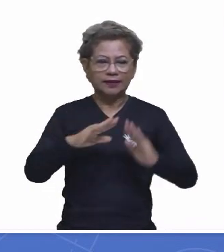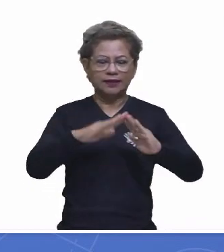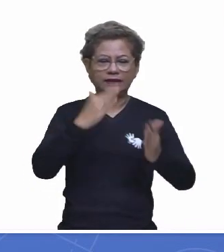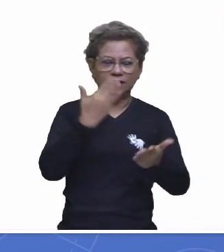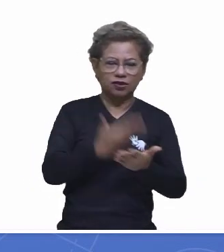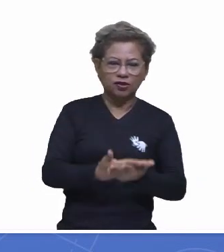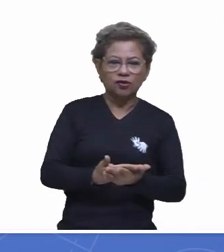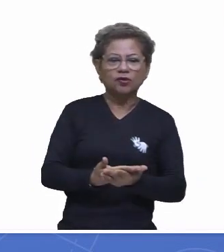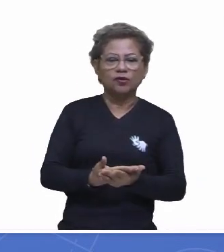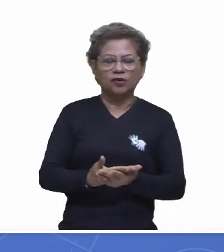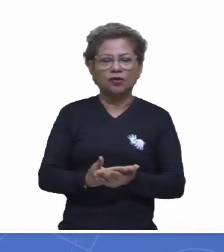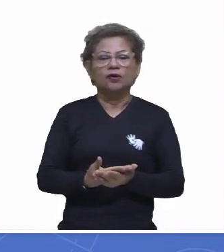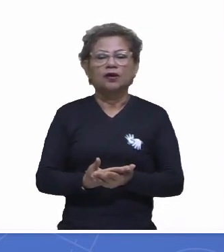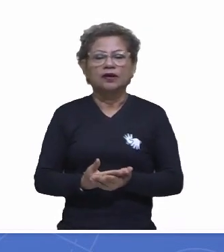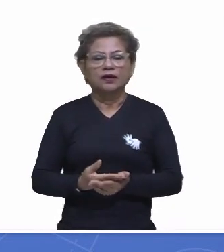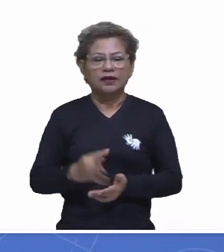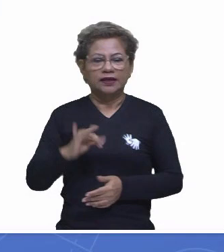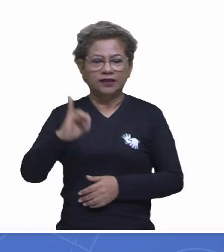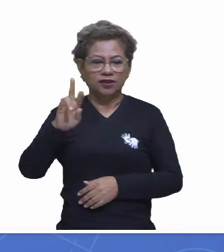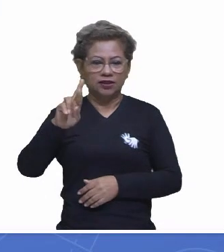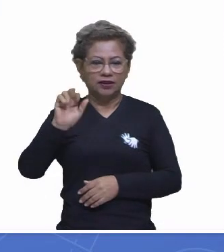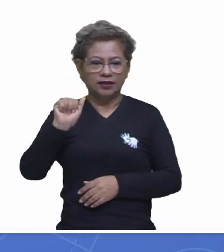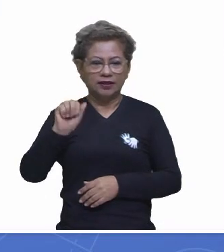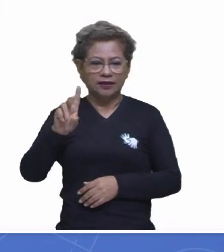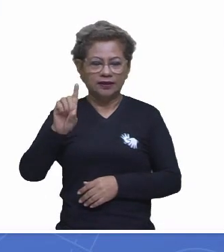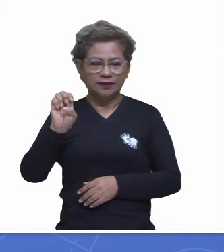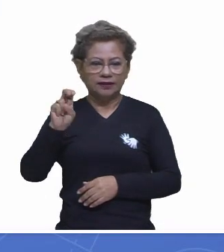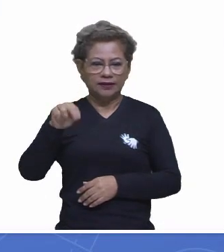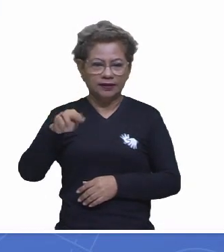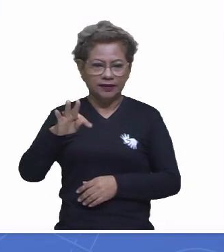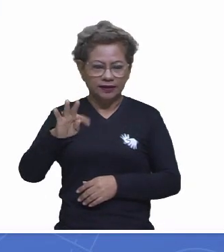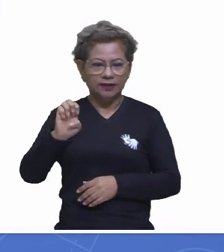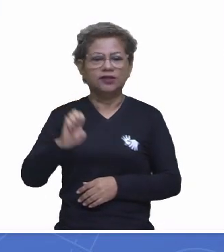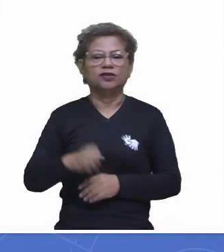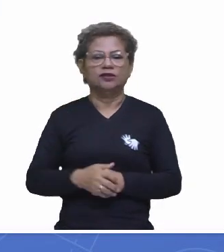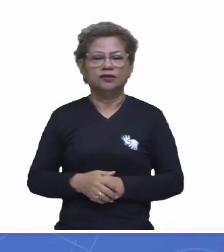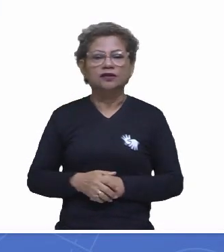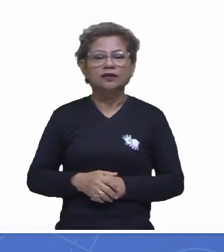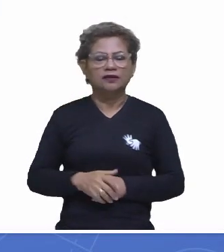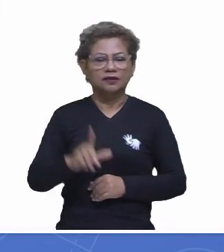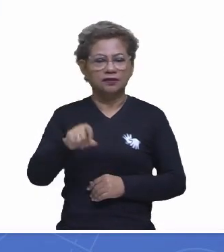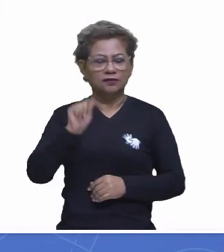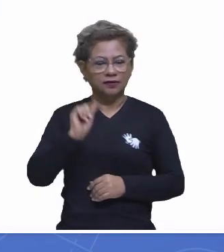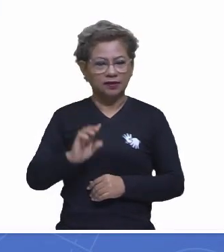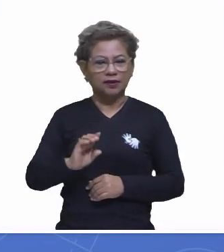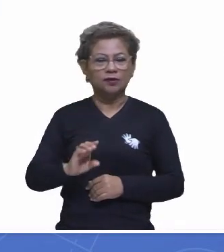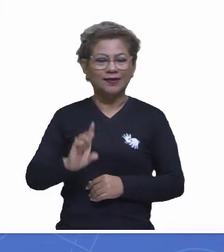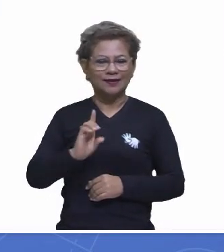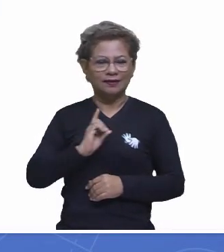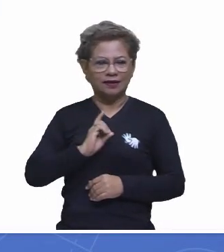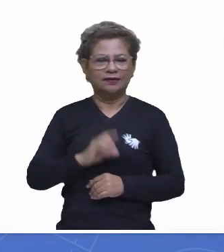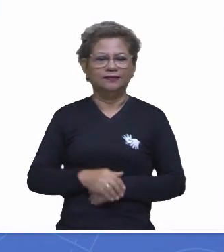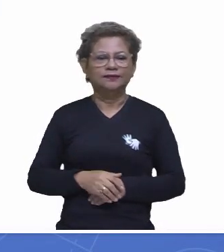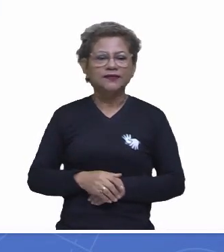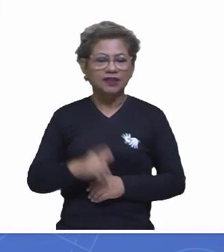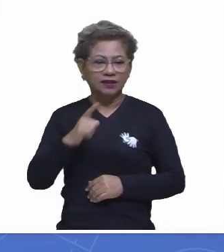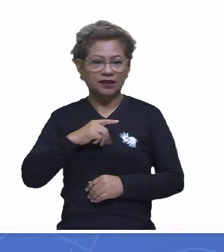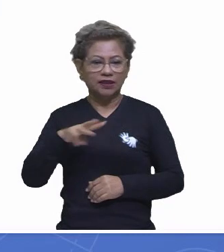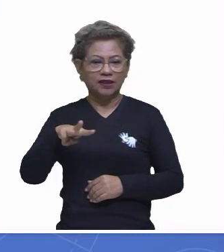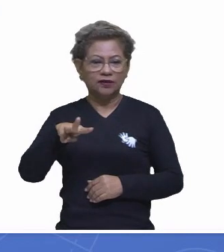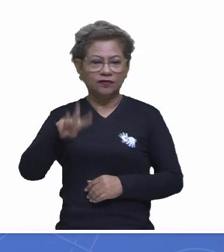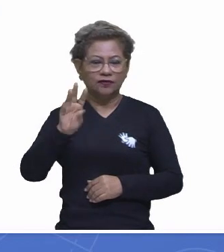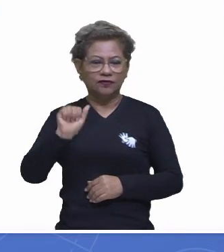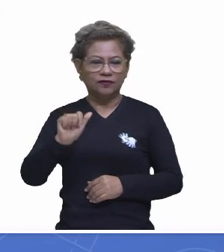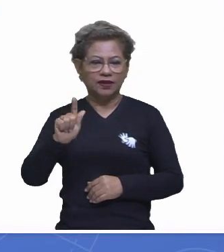Tiradentes, afirmando que a resposta correta dessa questão também é a letra D, certo? Temos o Wagner